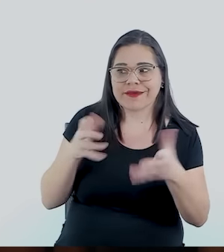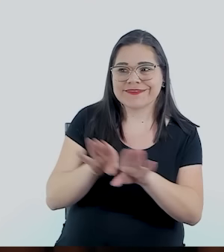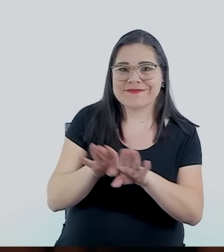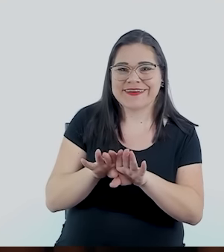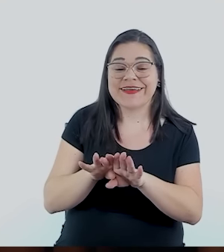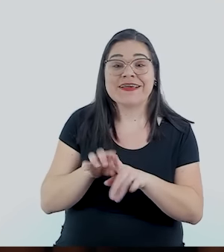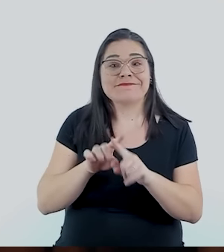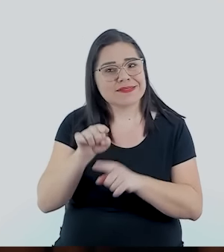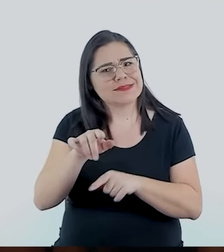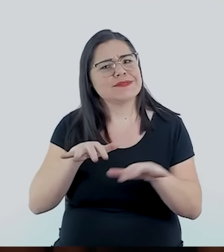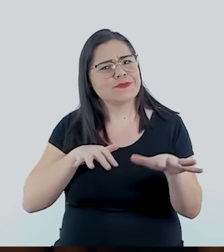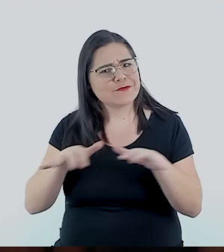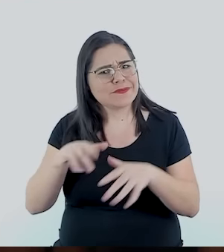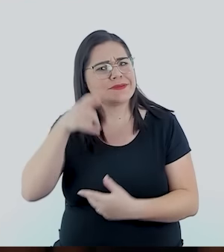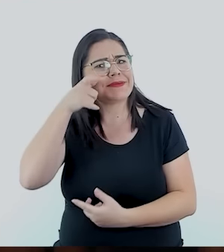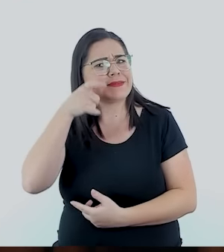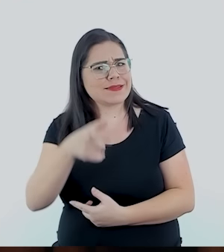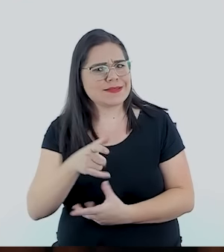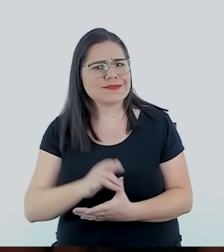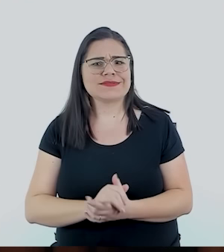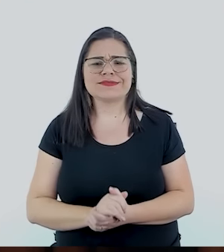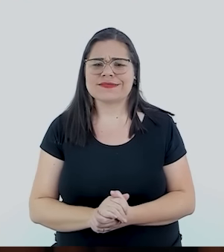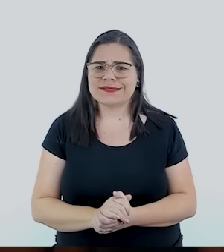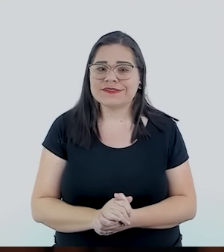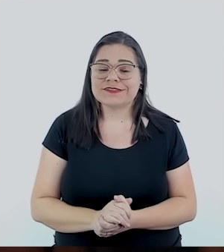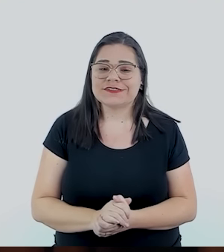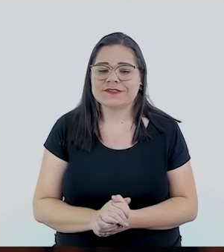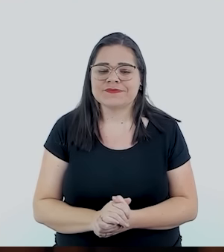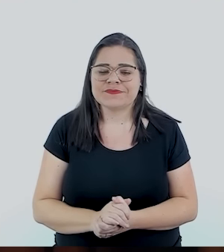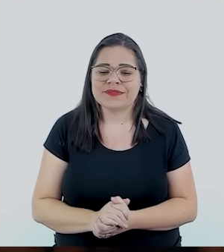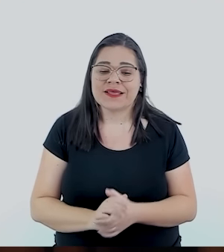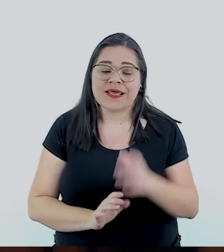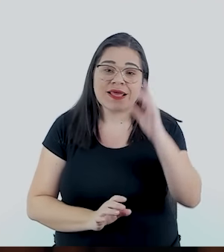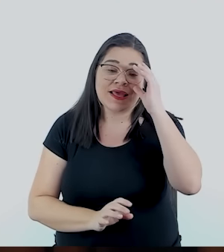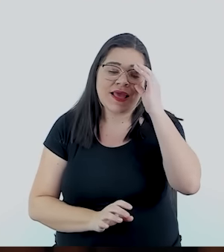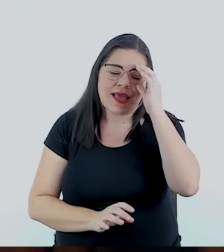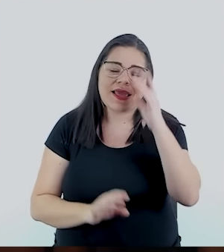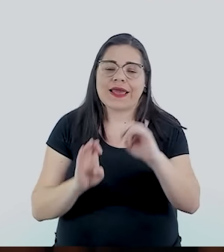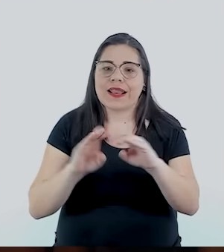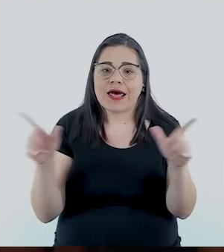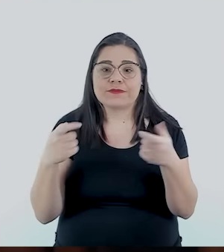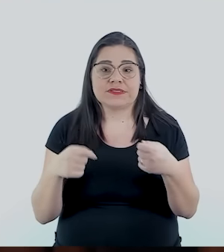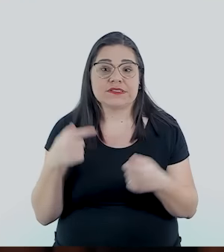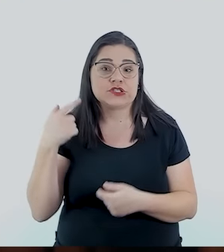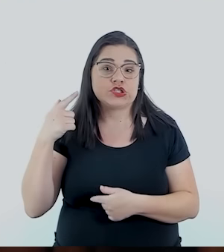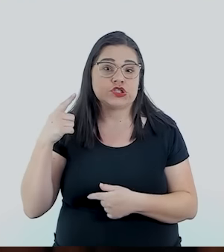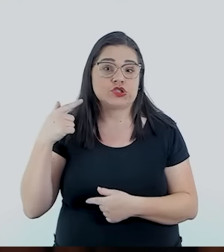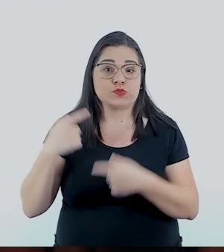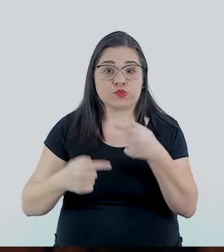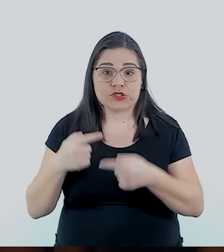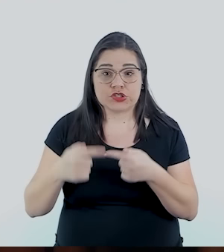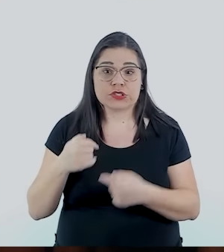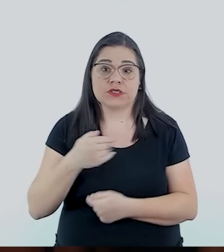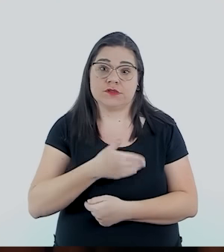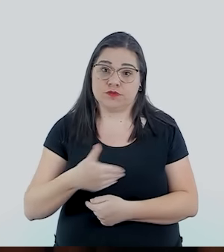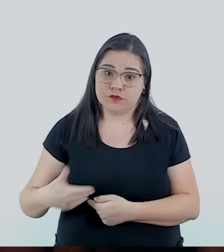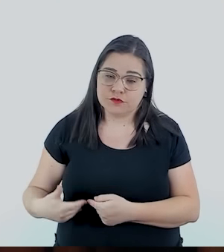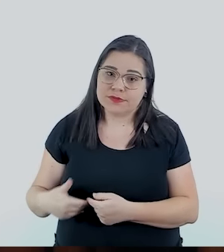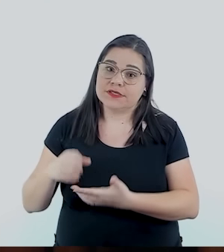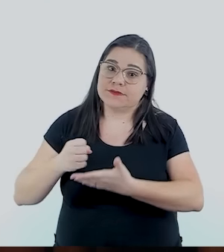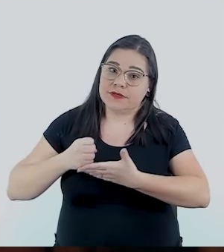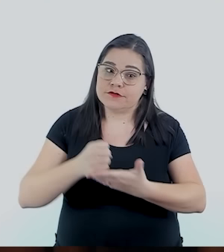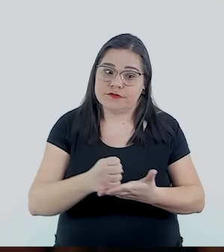movimento é interessante né Tem um exemplo ali e depois eu ter que precisar de políticas públicas né M Além disso né mas